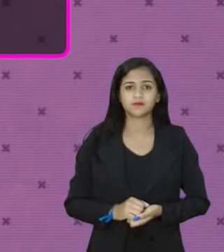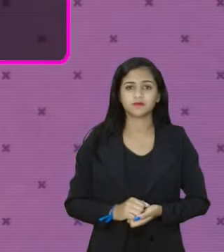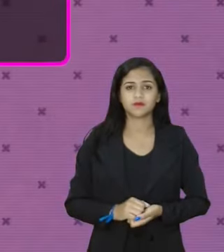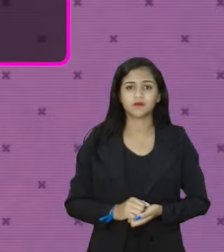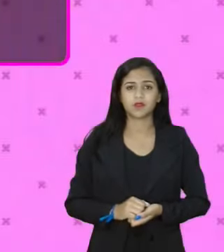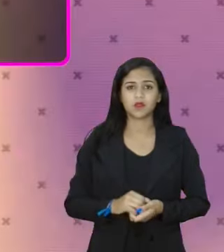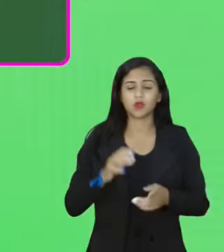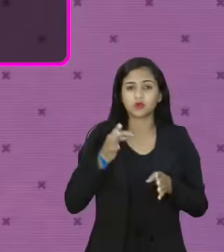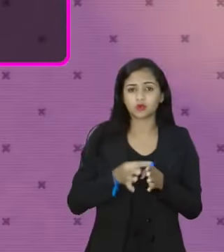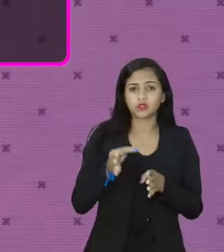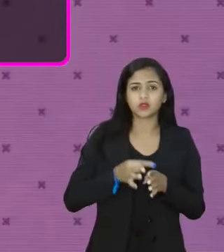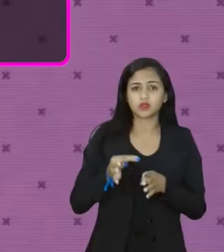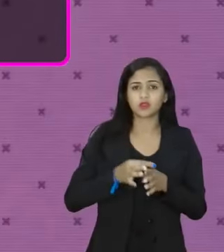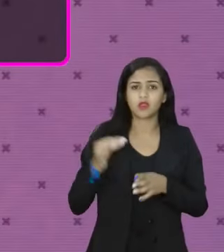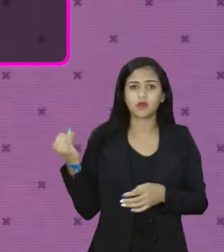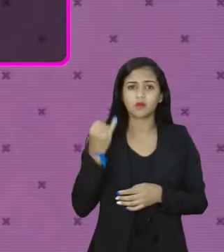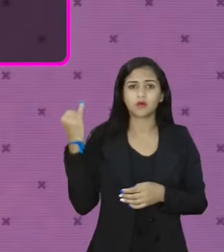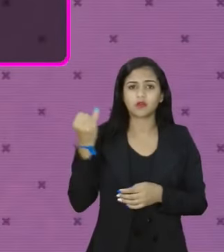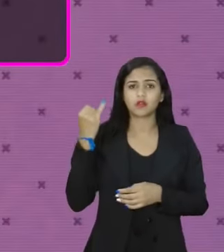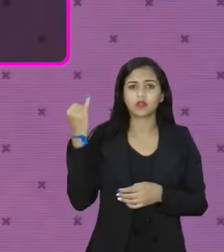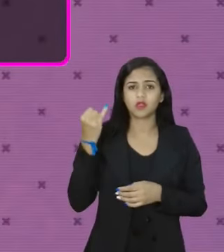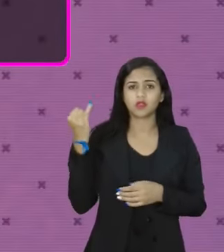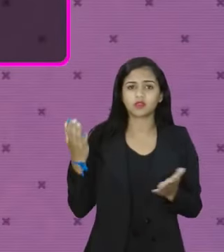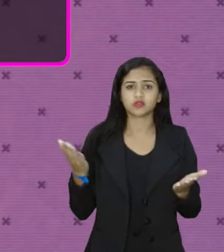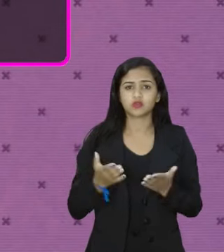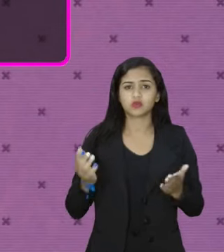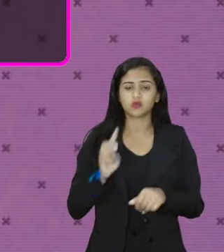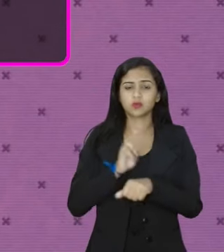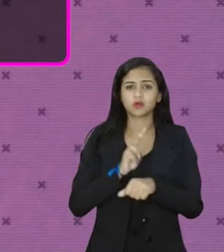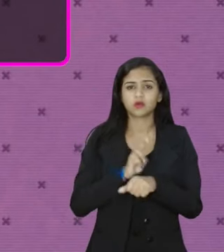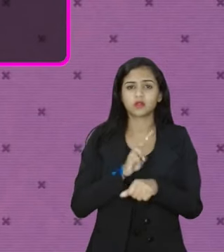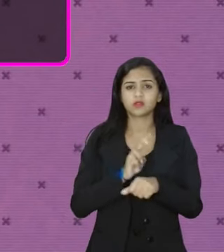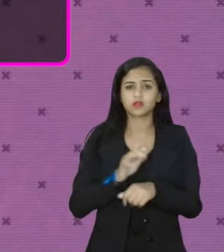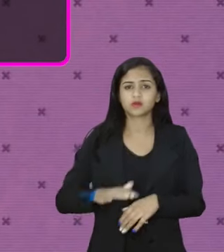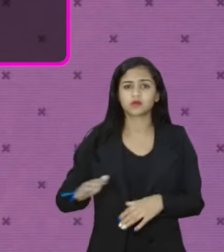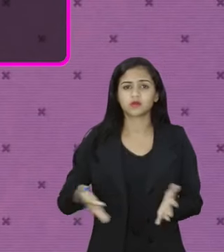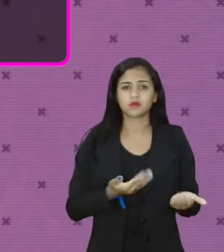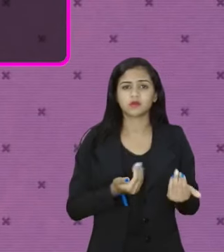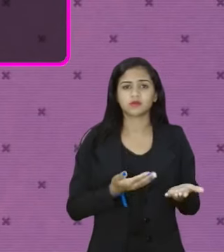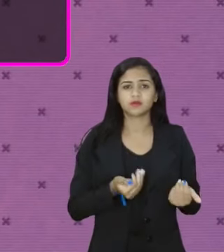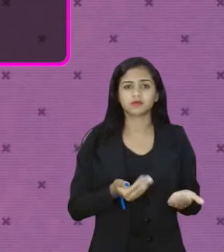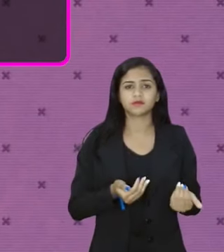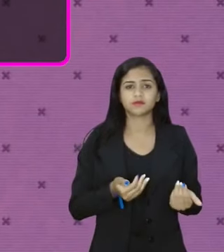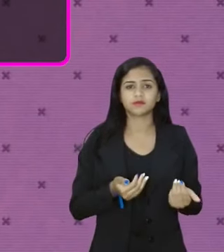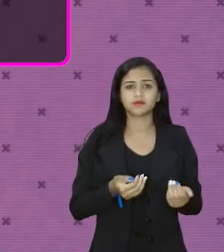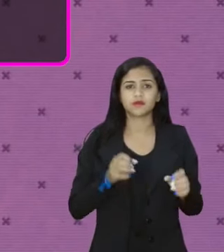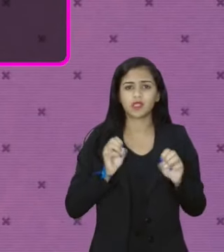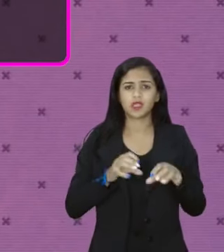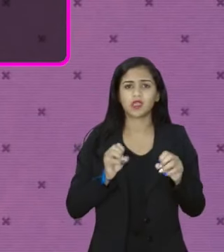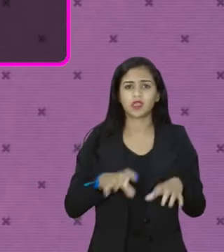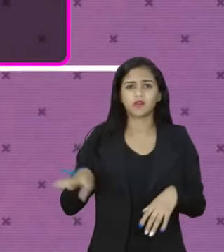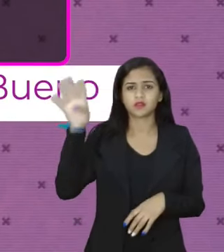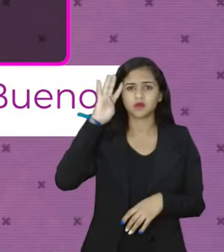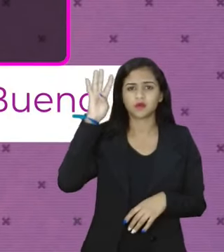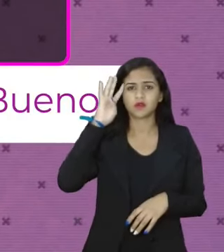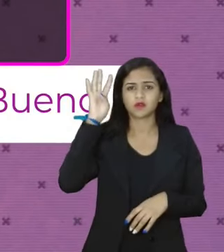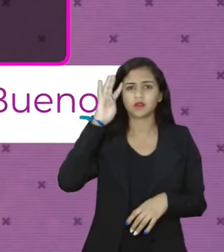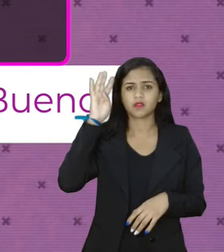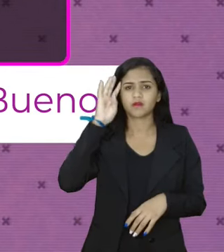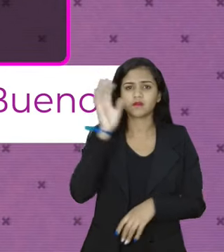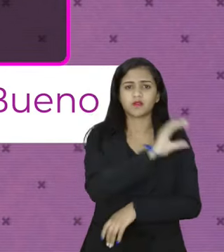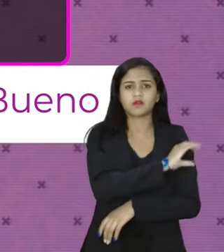Os conselhos tutelares são importantes órgãos de cuidado e proteção às crianças e adolescentes. Na aula desta quarta-feira, a coordenadora